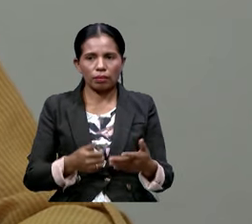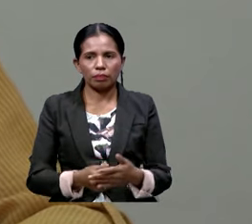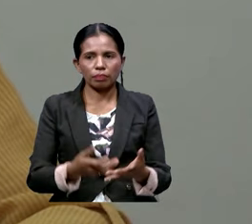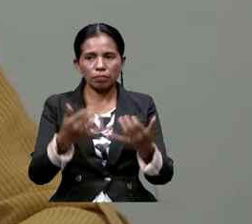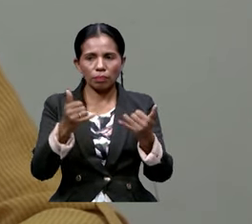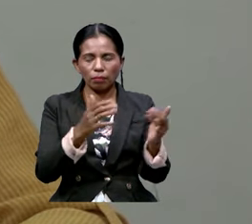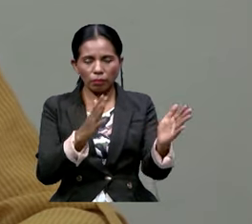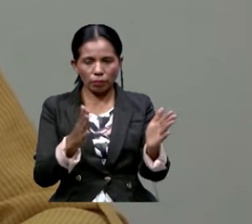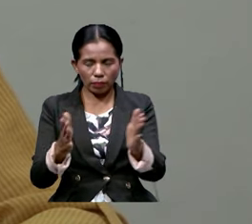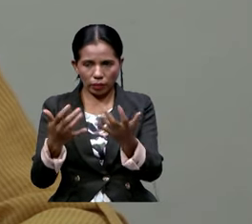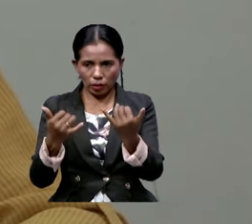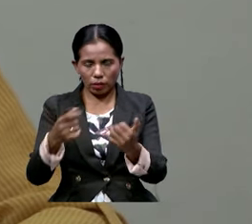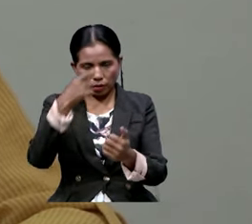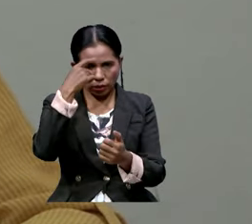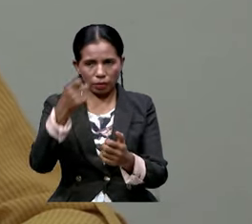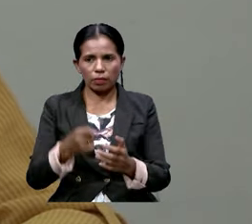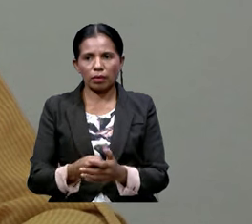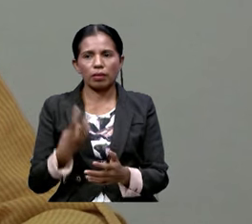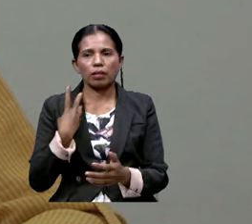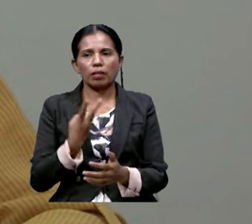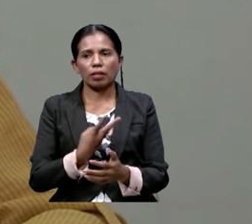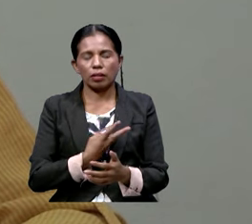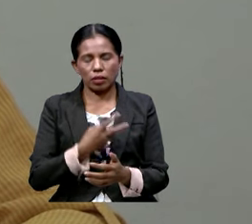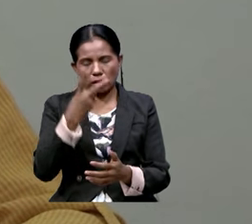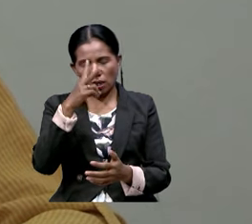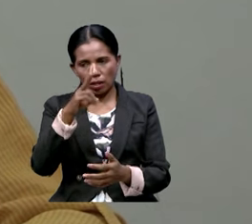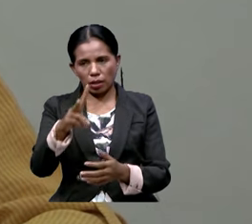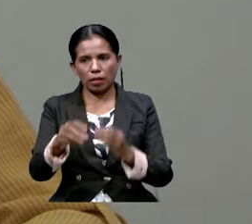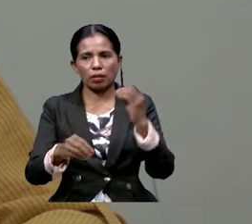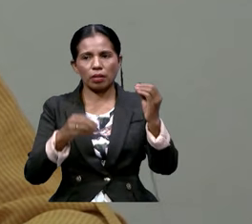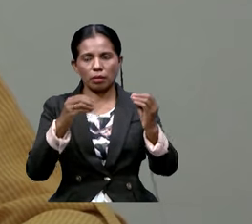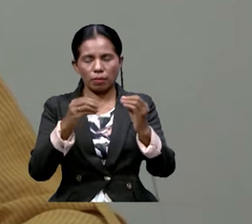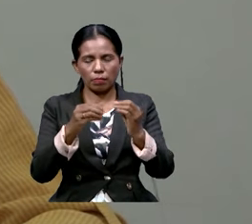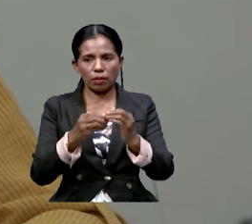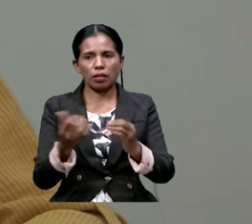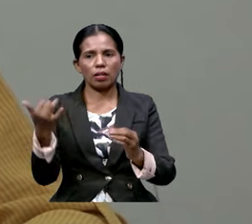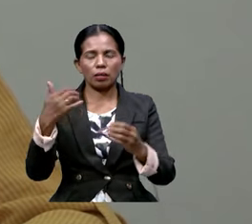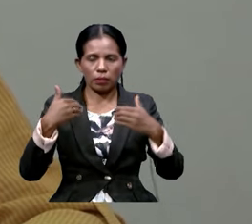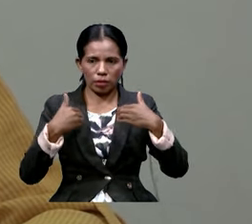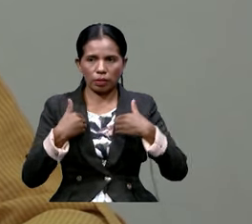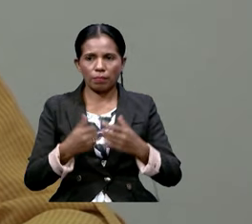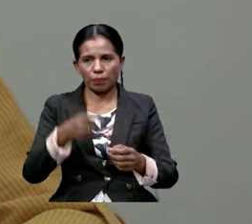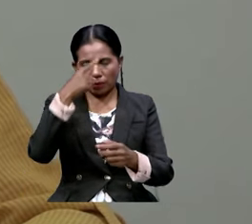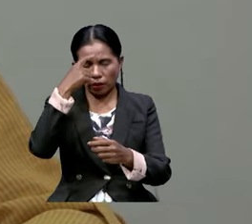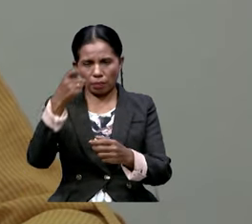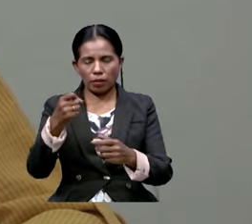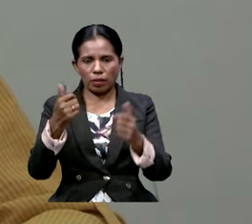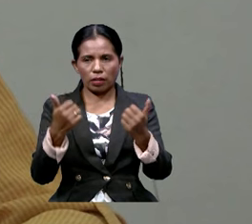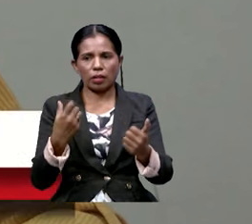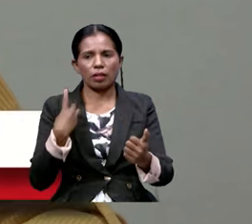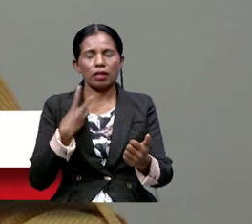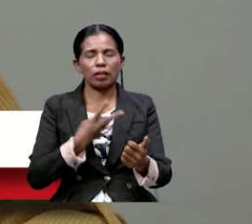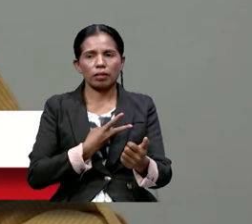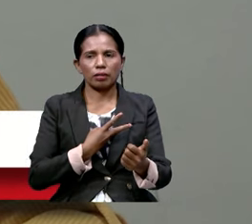da daune, tamba ita sei hare ba ia quadro pessoal nebe que ia. Tamba ne maka, tamba ita